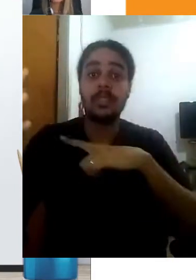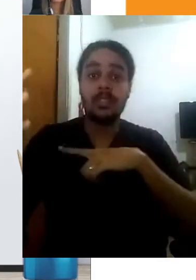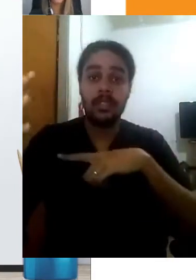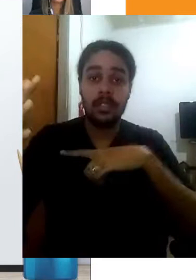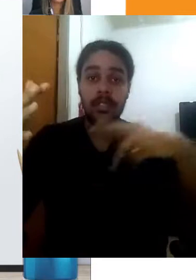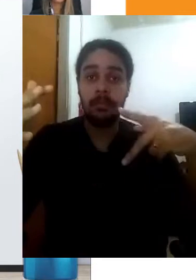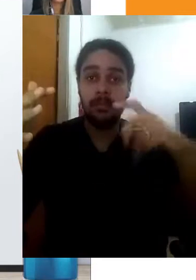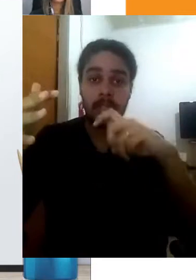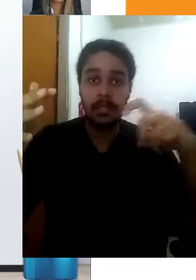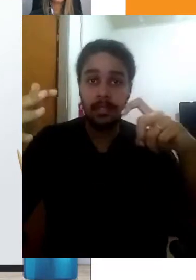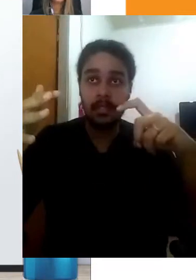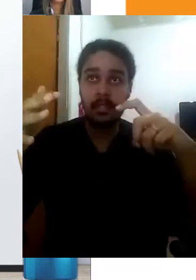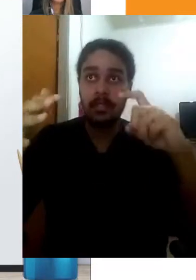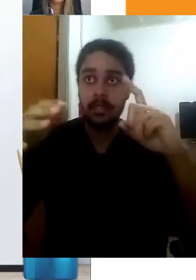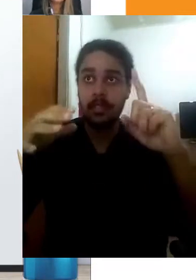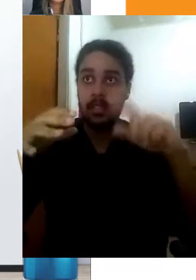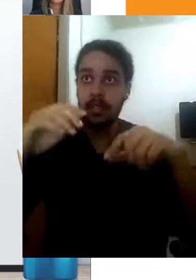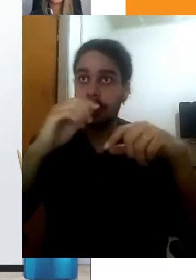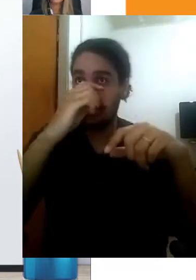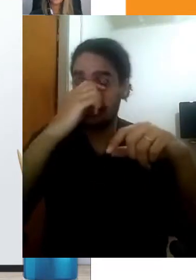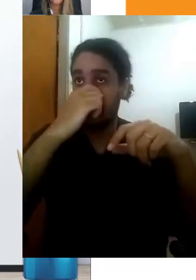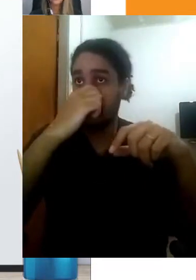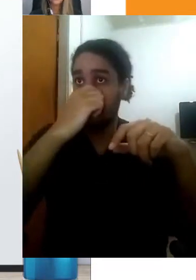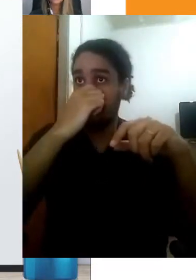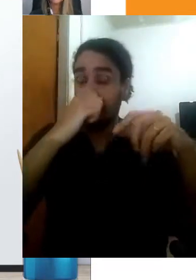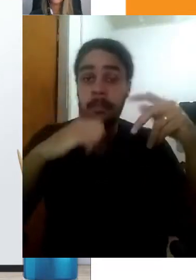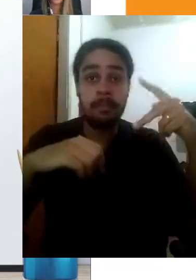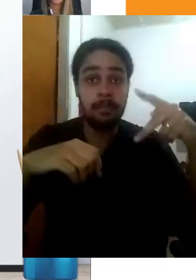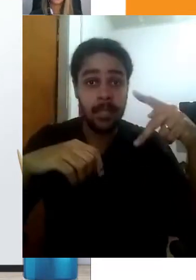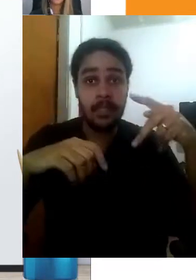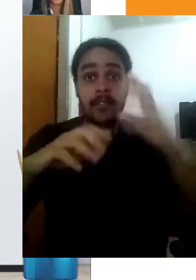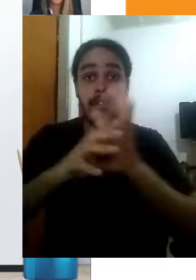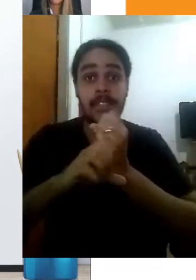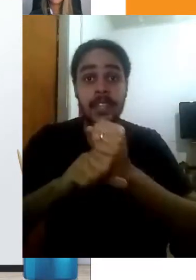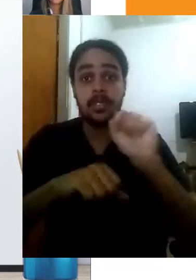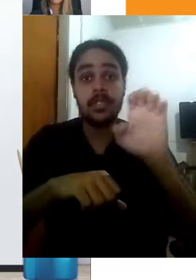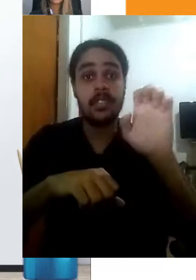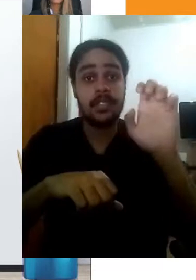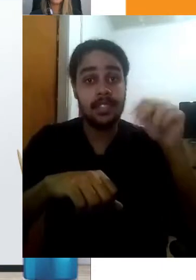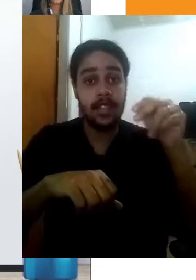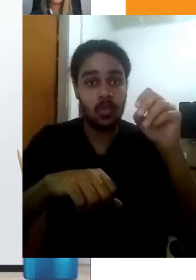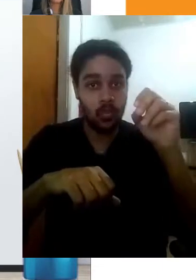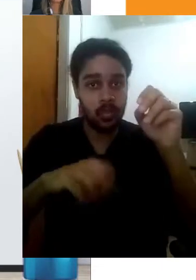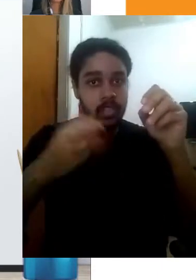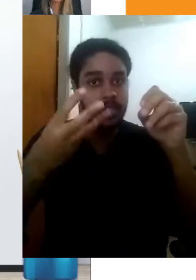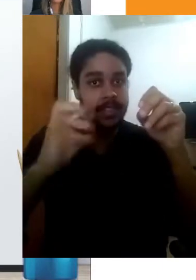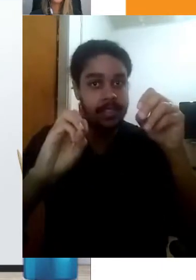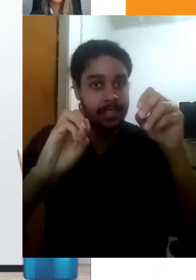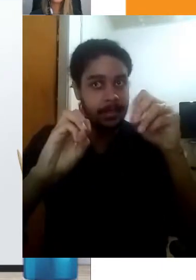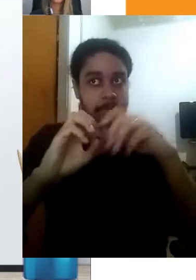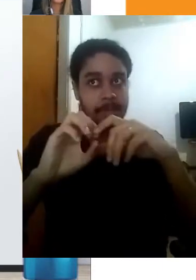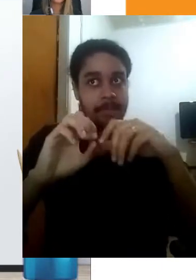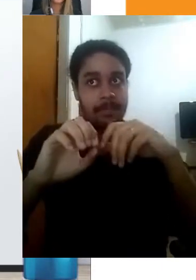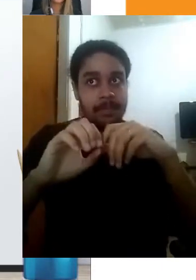E daí temos que Px vai ser P, módulo da força-peso, vezes o seno de 30,